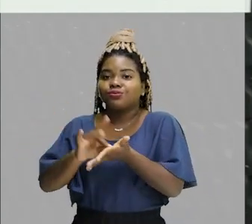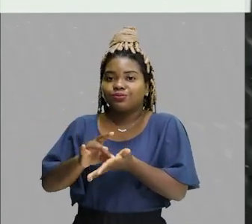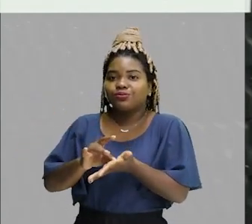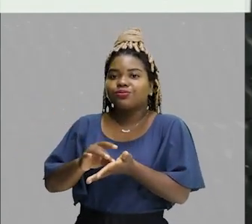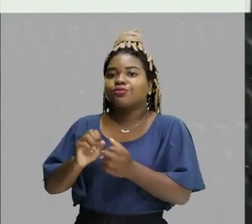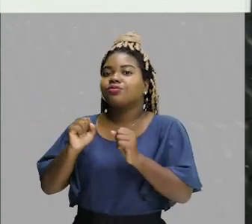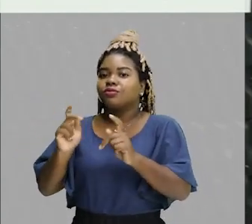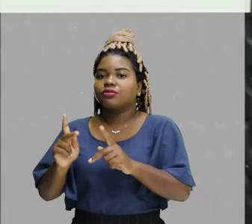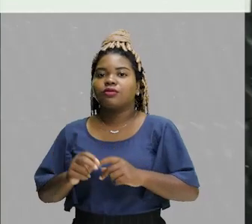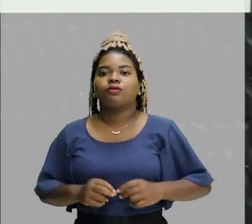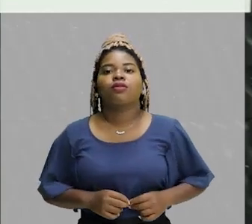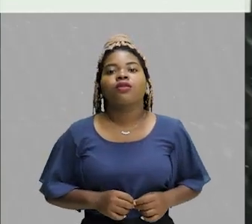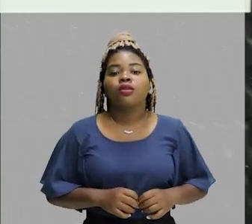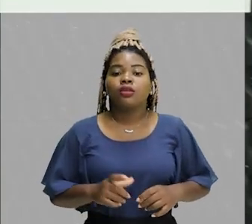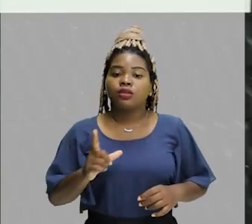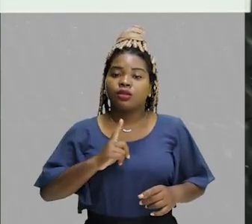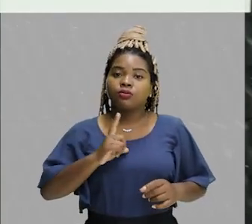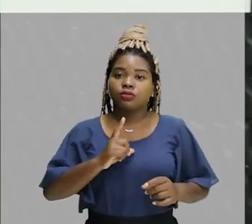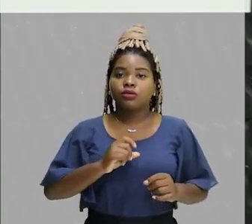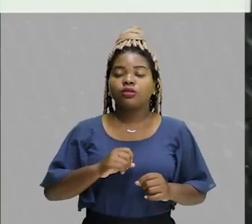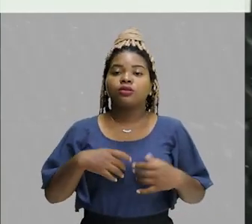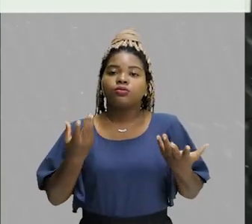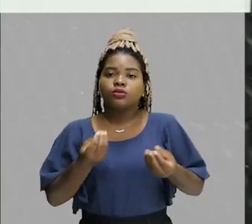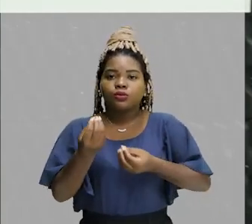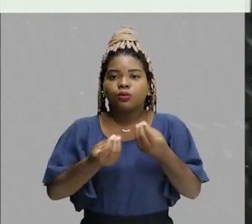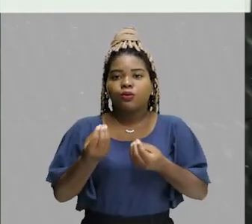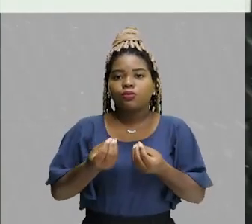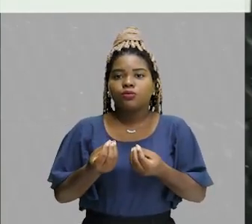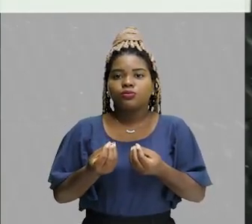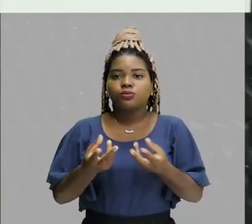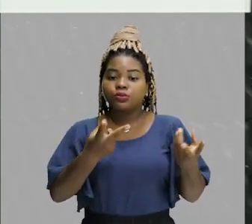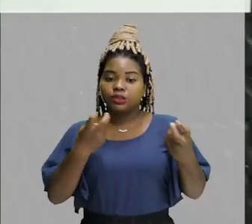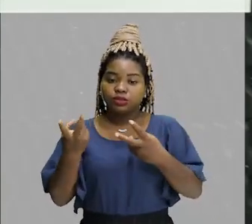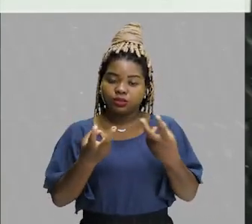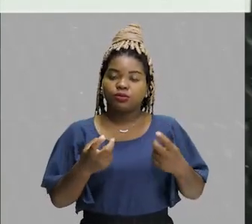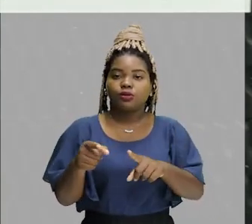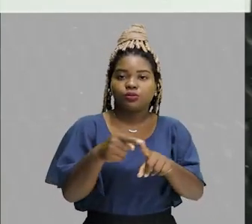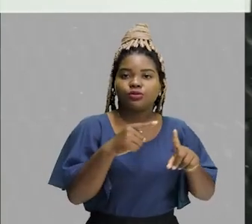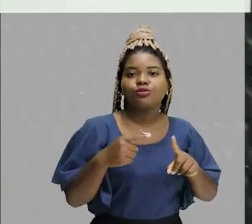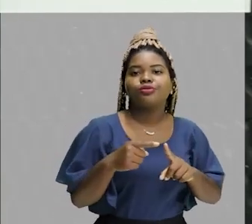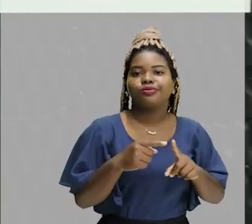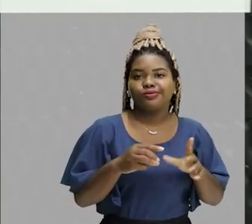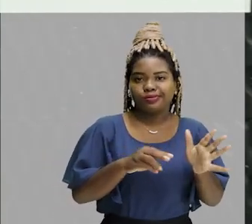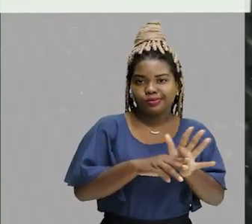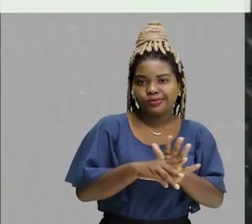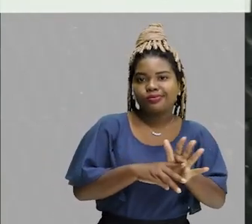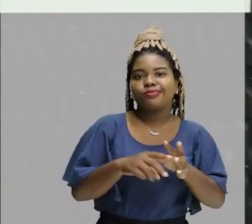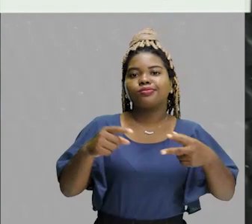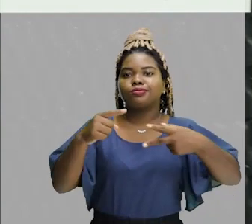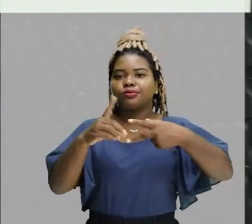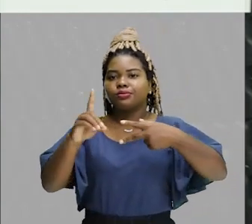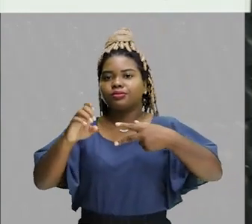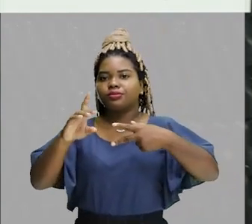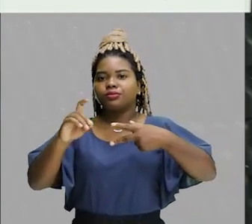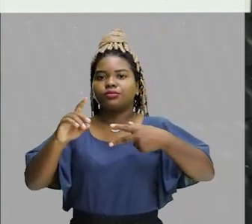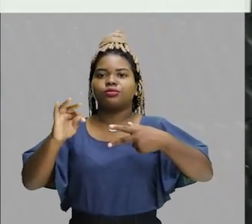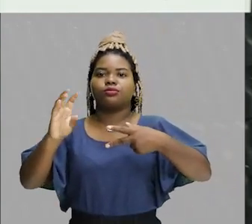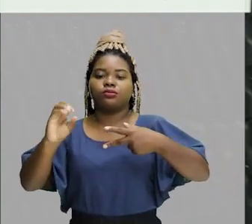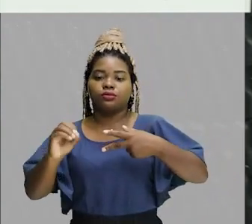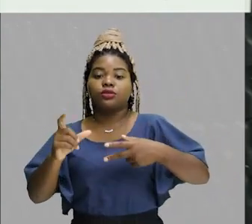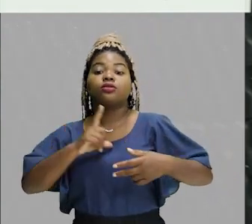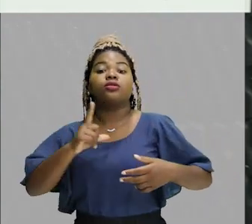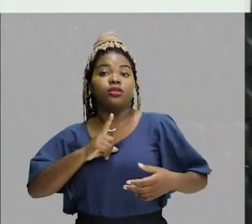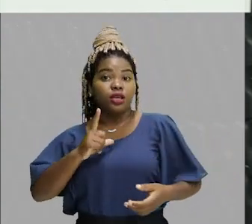Então agora você tem mais um elemento para reconhecer. Olha que coisa bacana. Olha como a gente contribui com vocês sempre. Tu tens uma